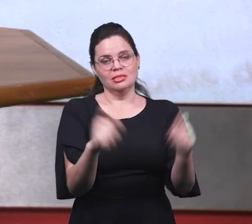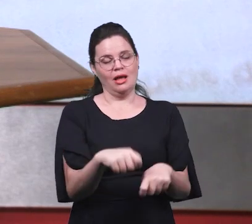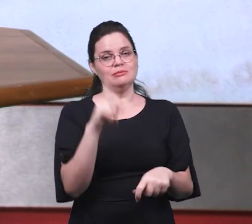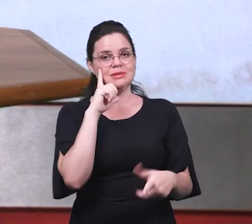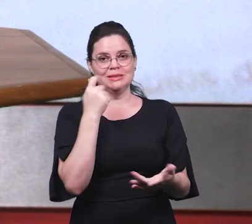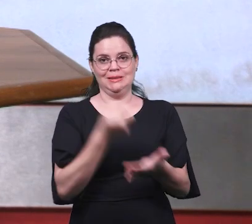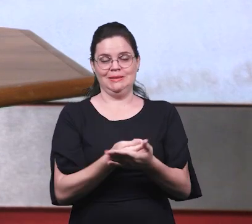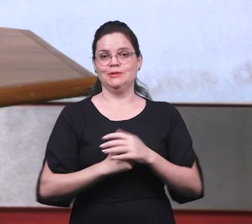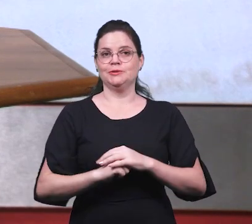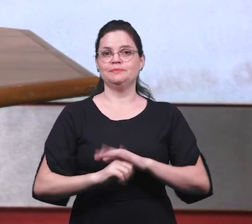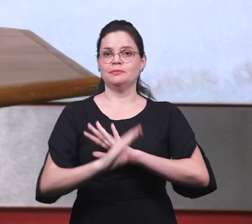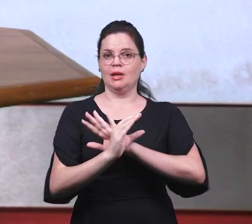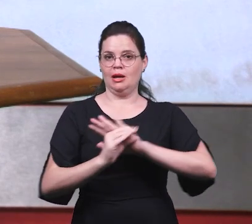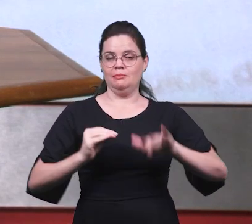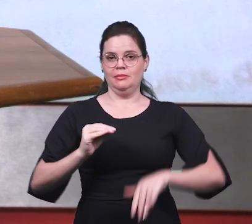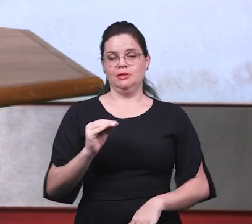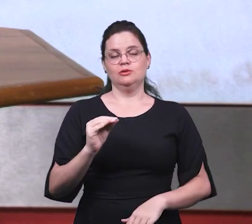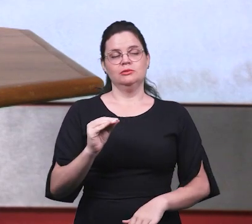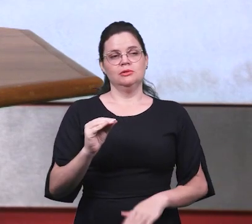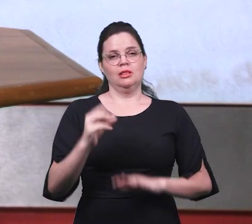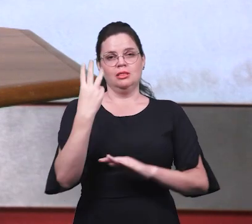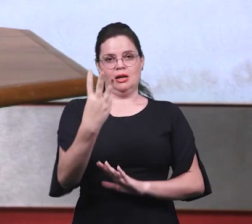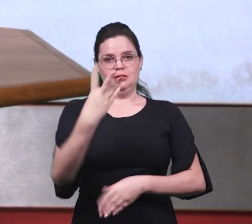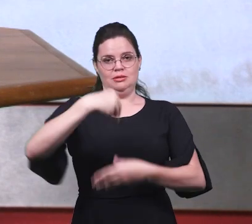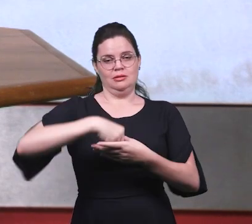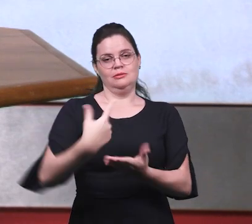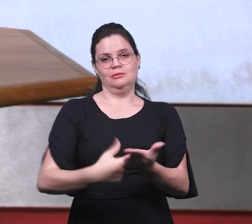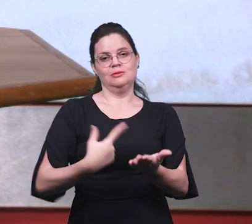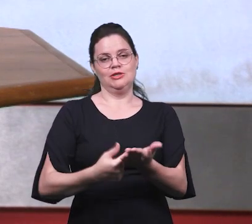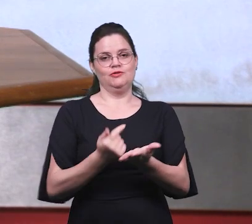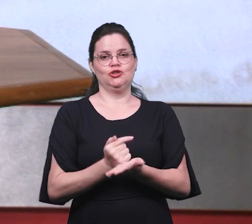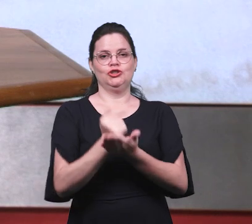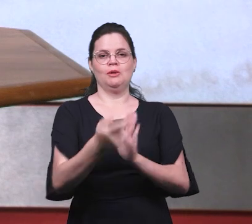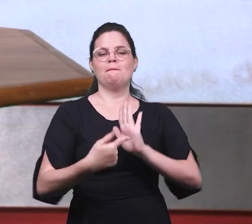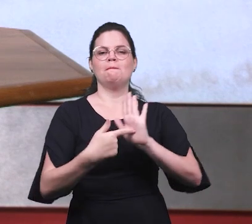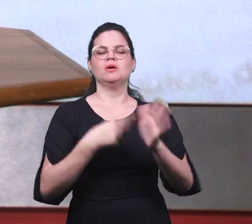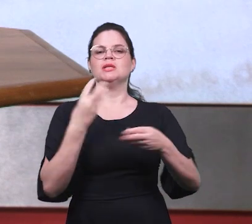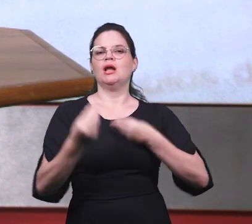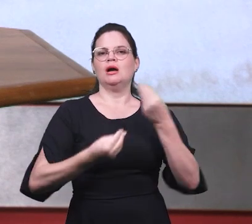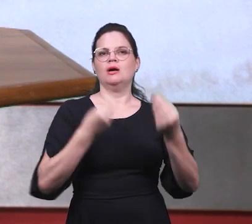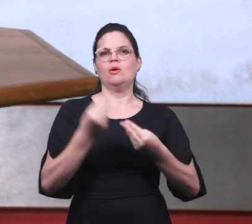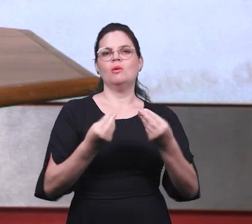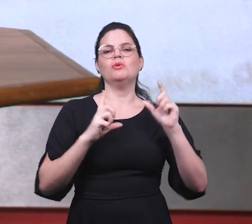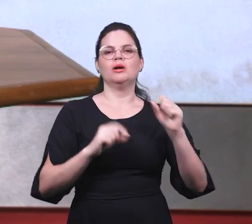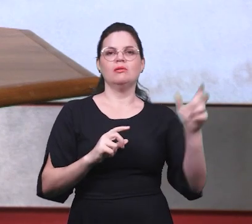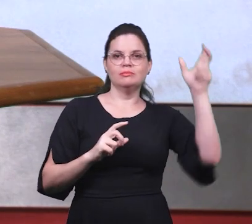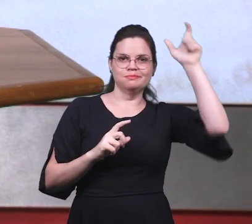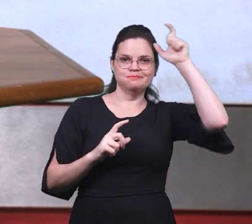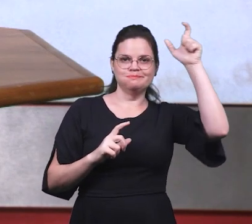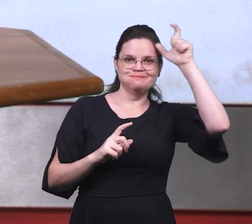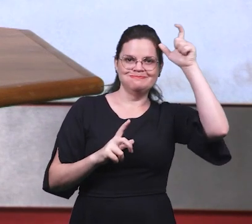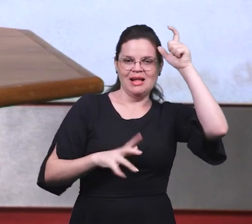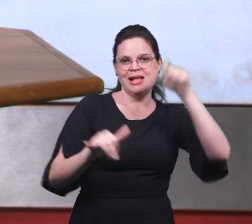O capítulo de Gênesis 3 explica as estratégias que o tentador